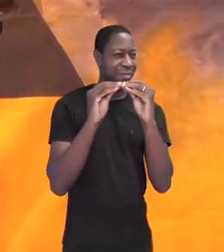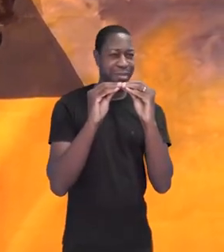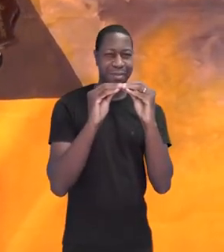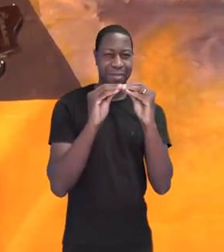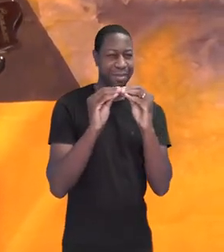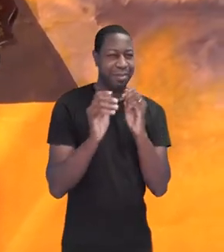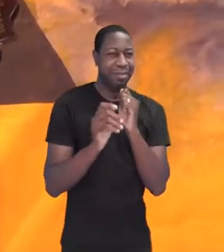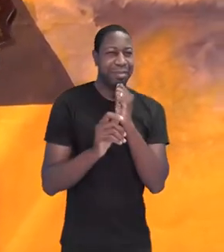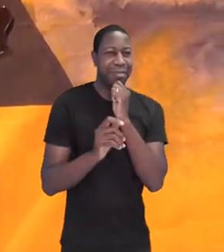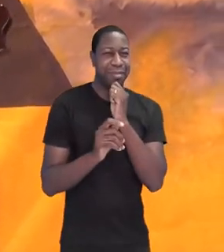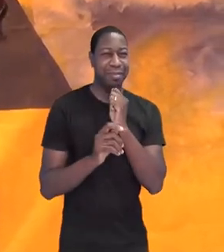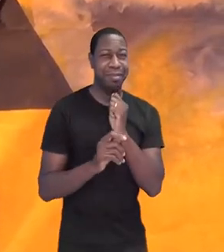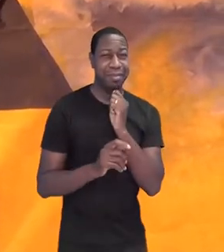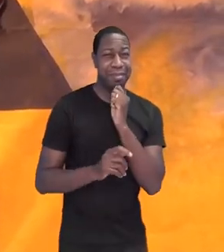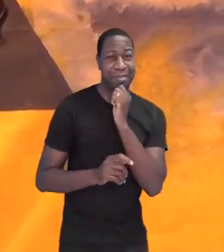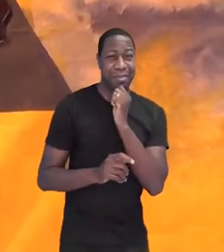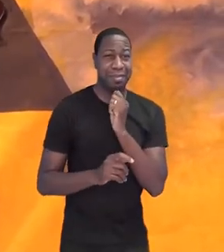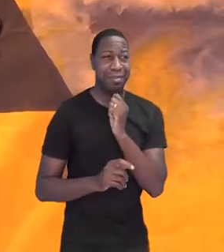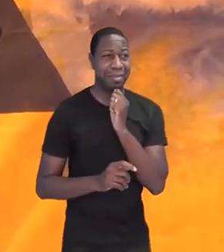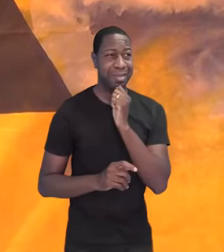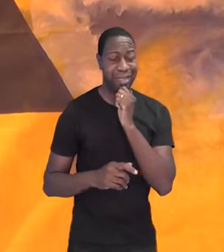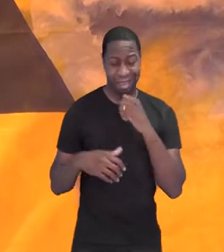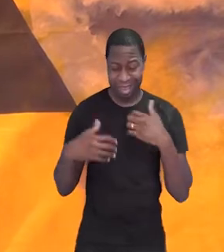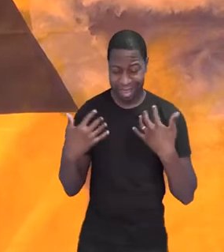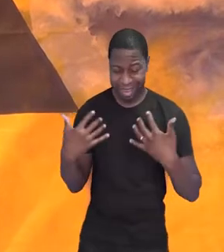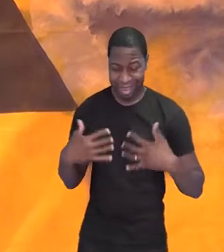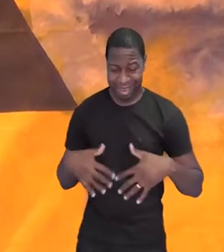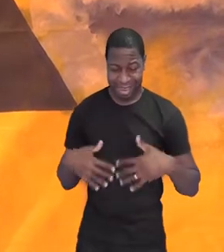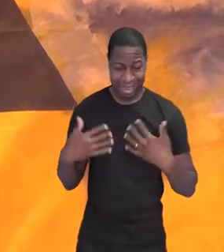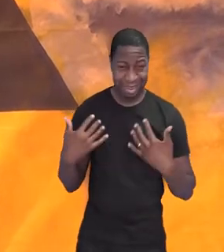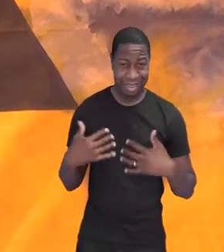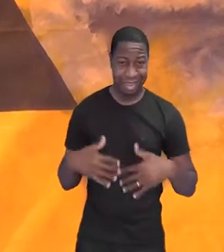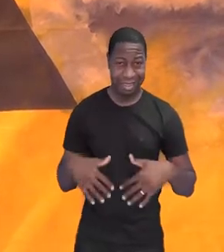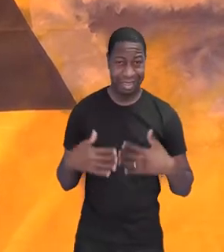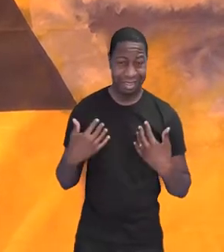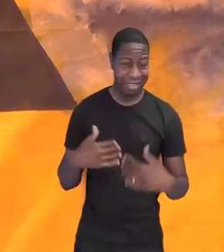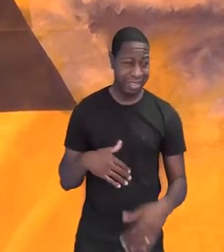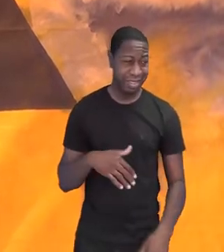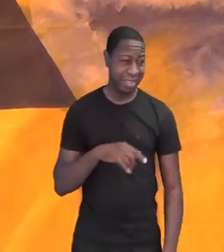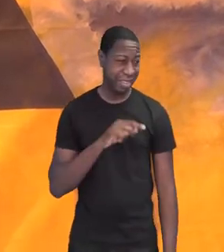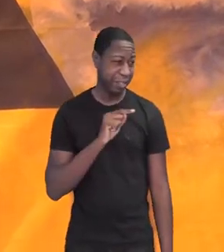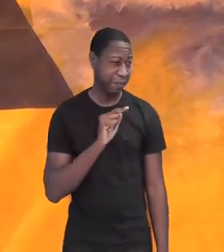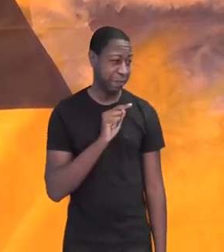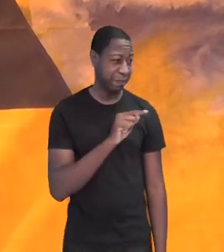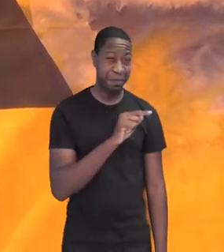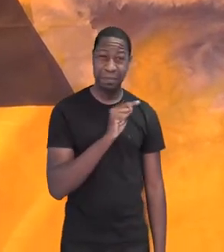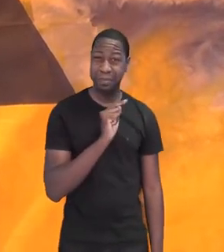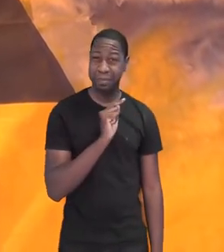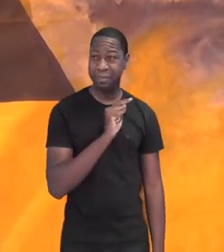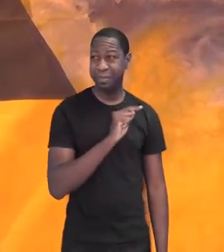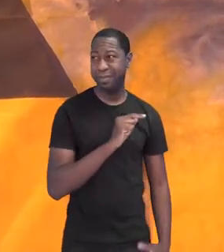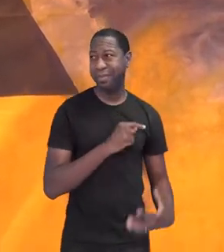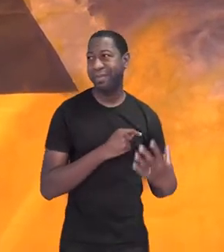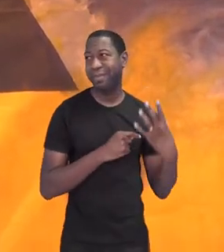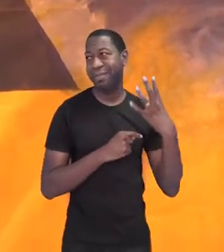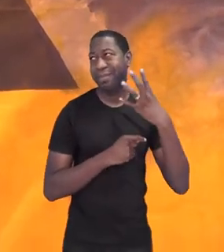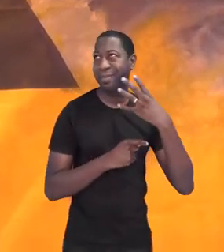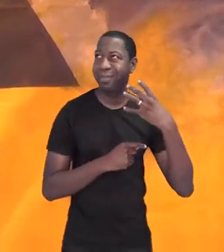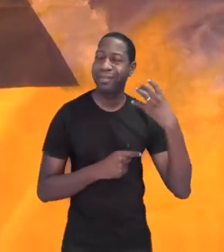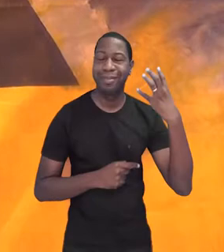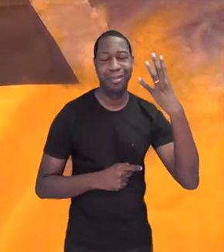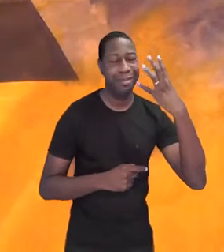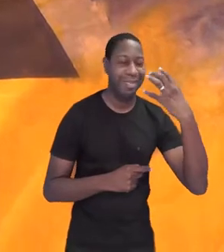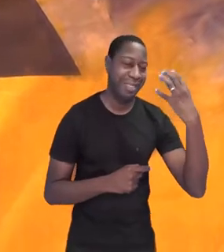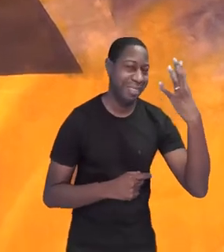beijar. Estou sem força, feito um caos. Você é Via Láctea errante. Que não